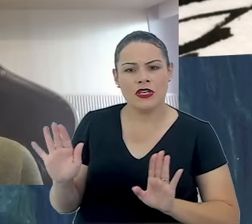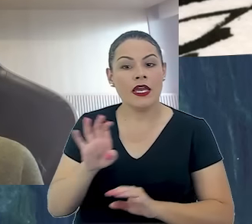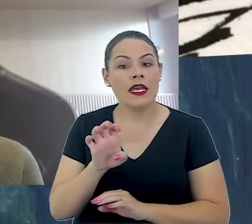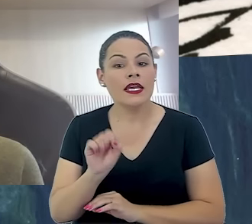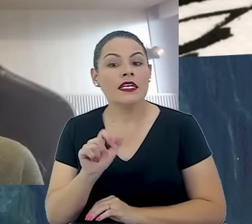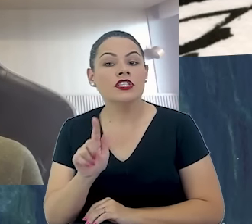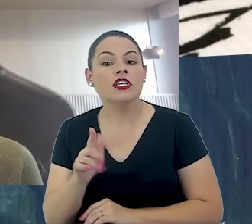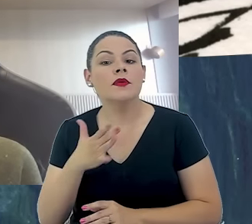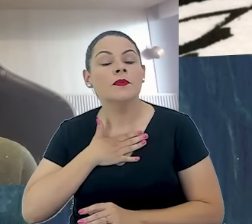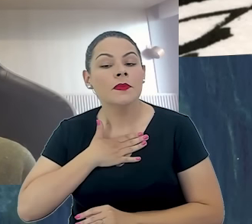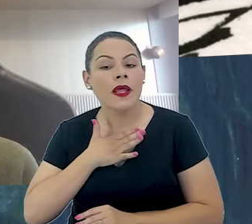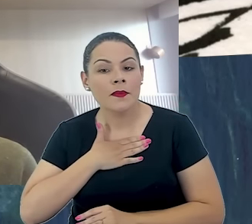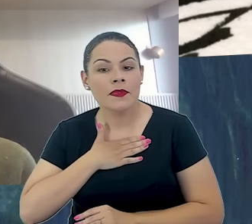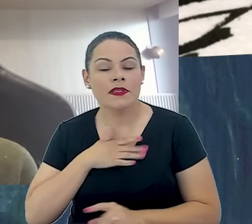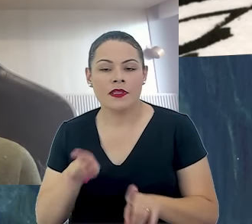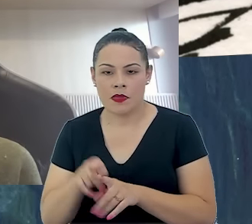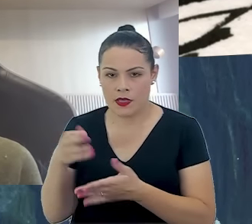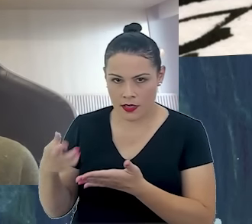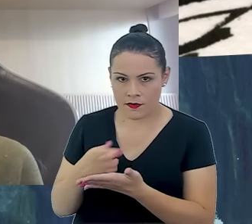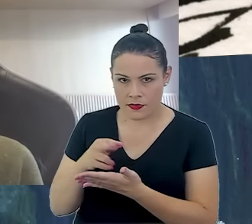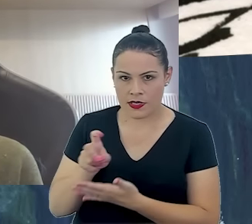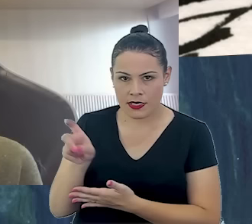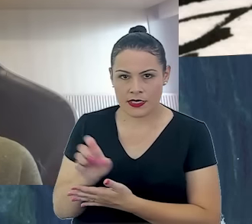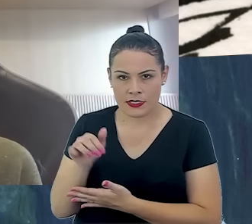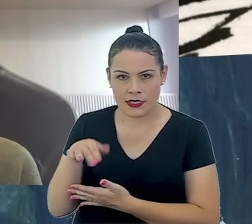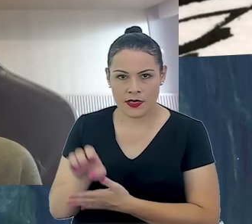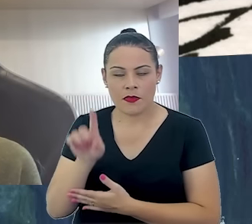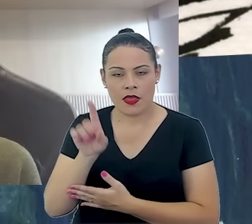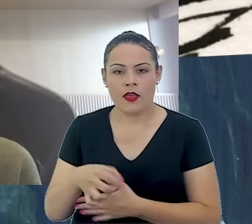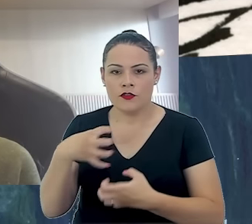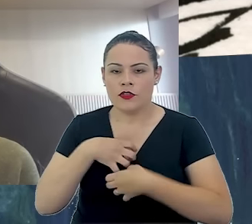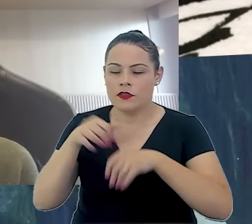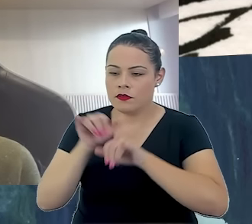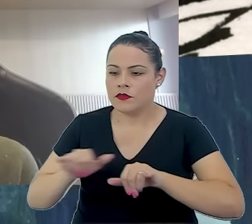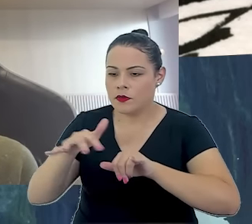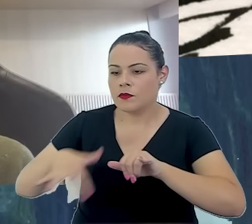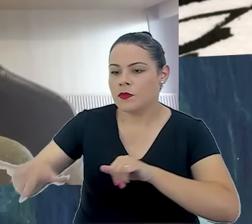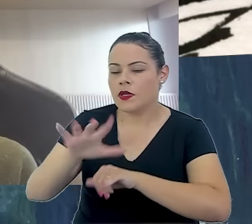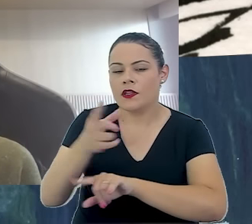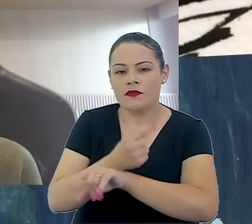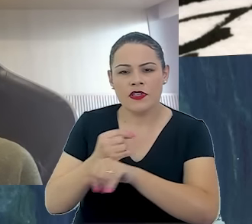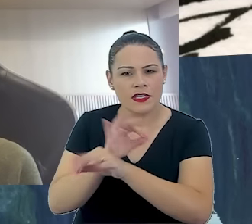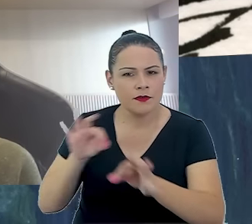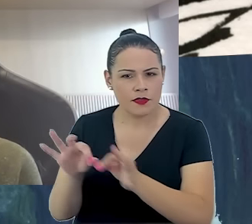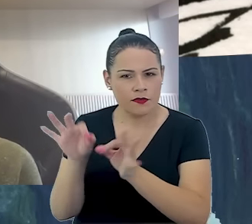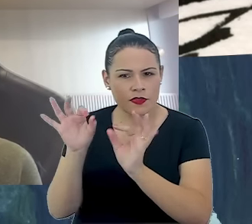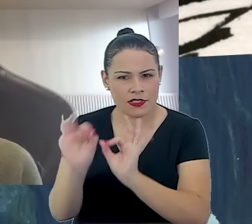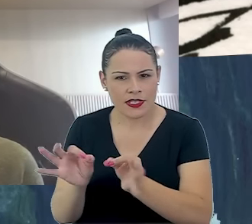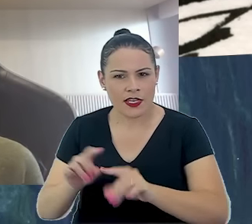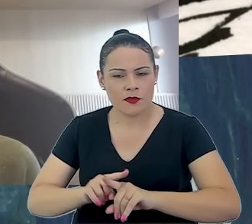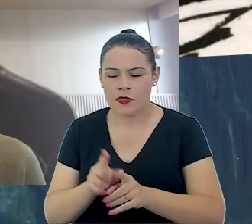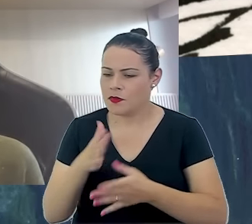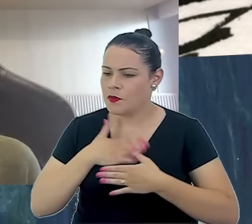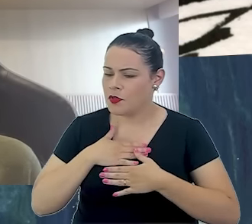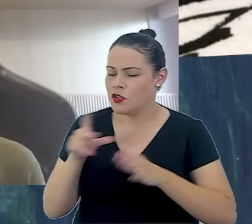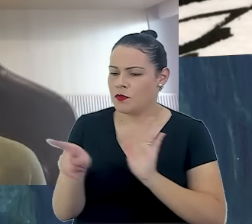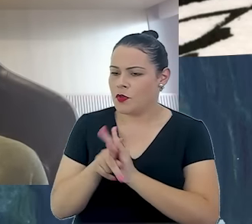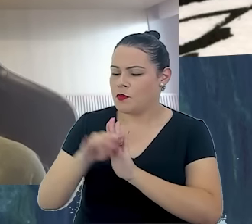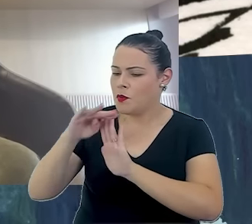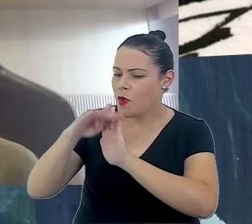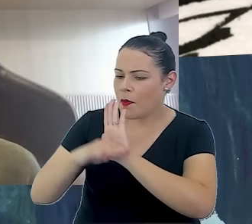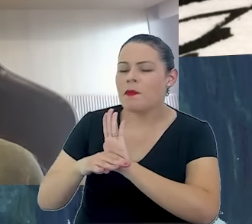SG para mim e a exame né é um veículo do mercado financeiro especialmente é para mim é uma uma